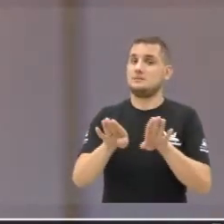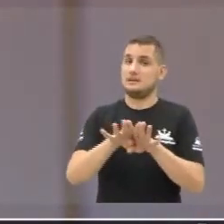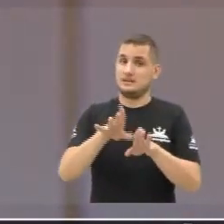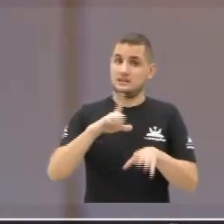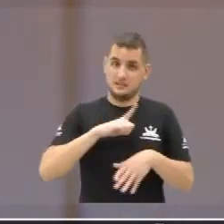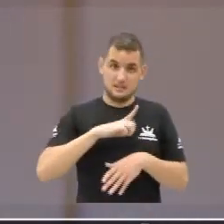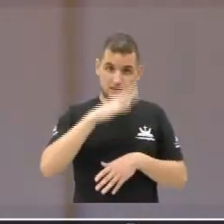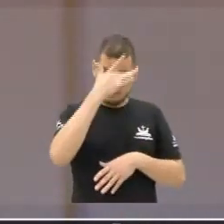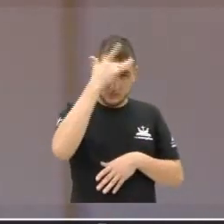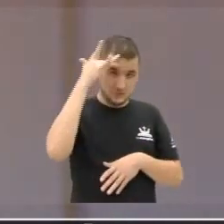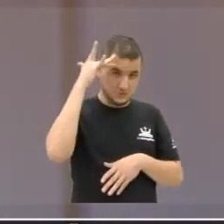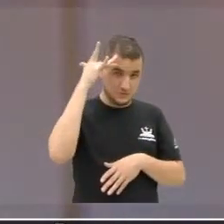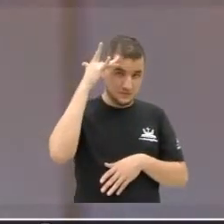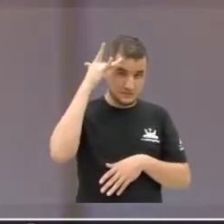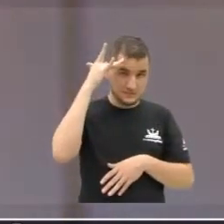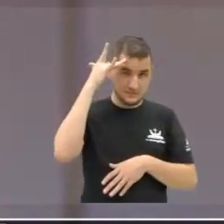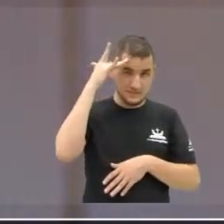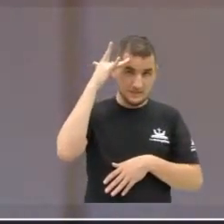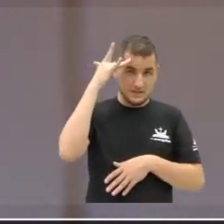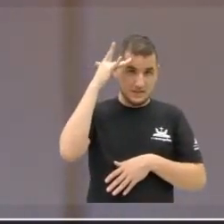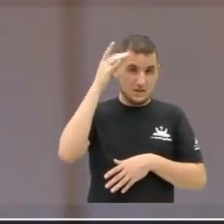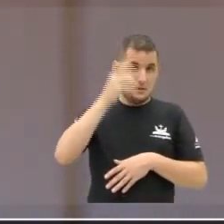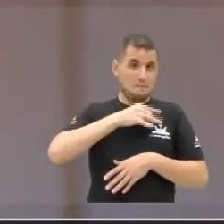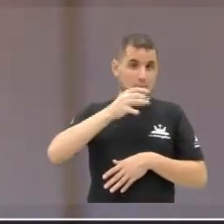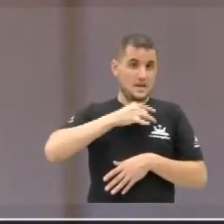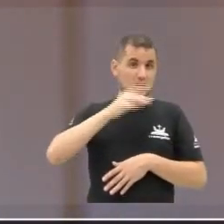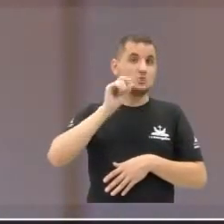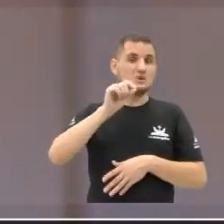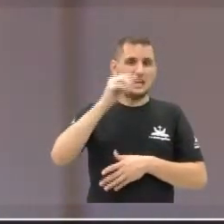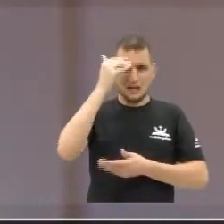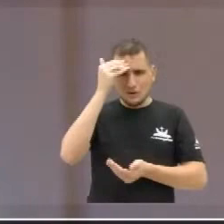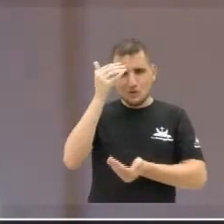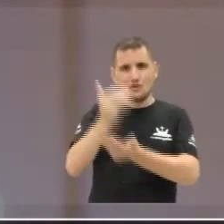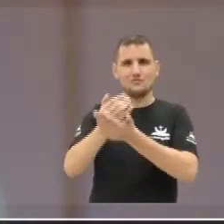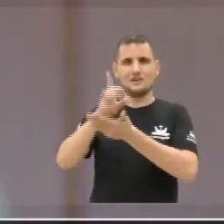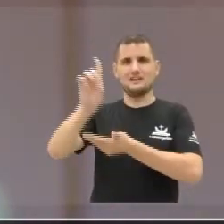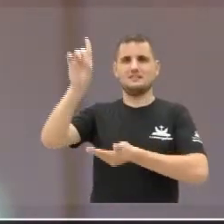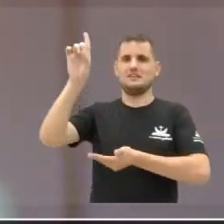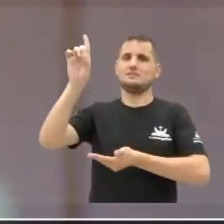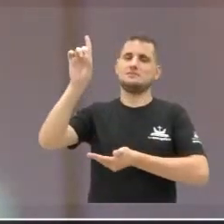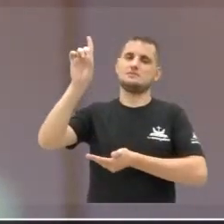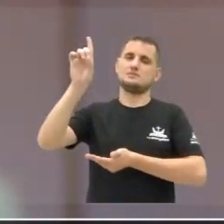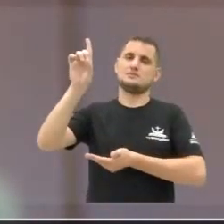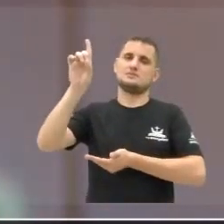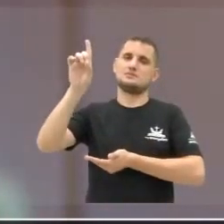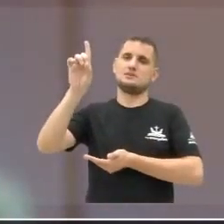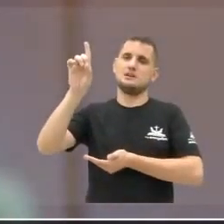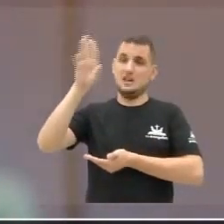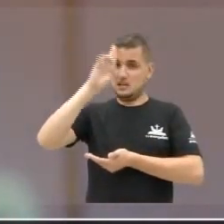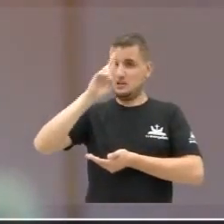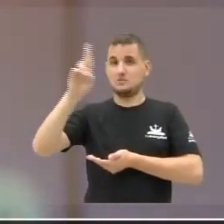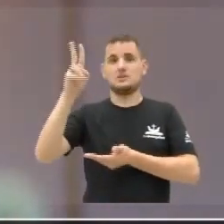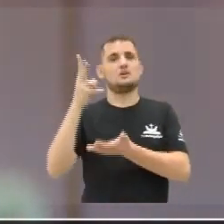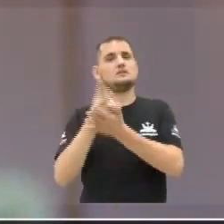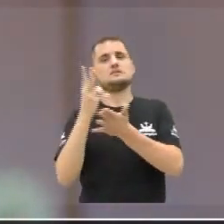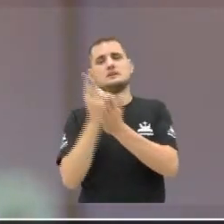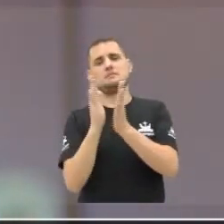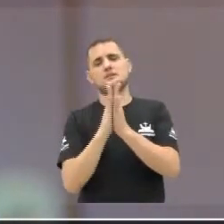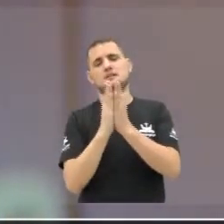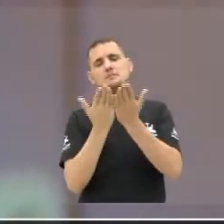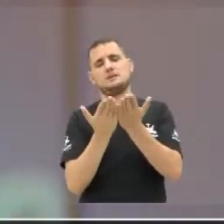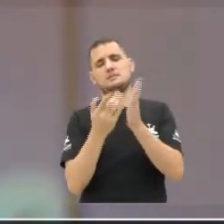Deus. Pessoas com medo de se entregar a Deus. E é o Senhor que fala tantas vezes na palavra: